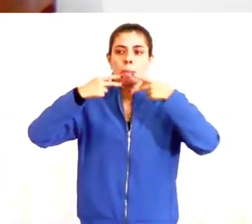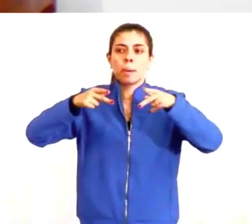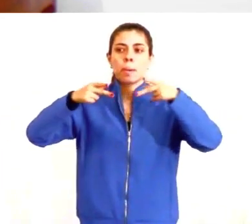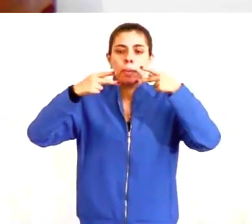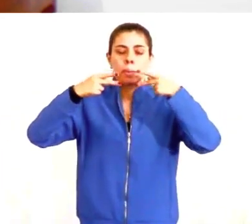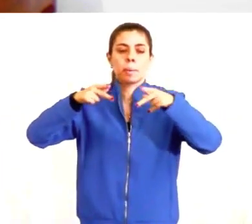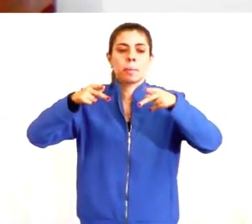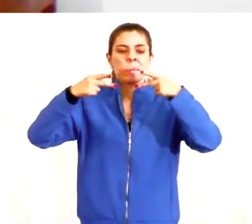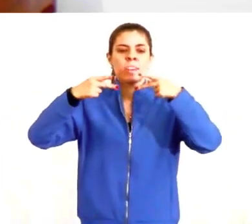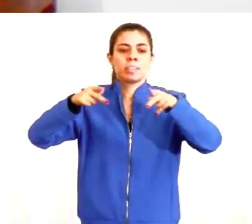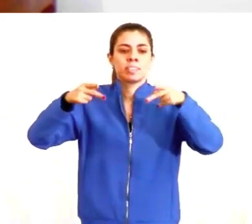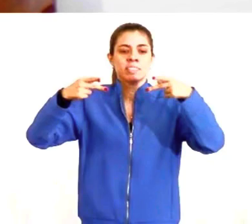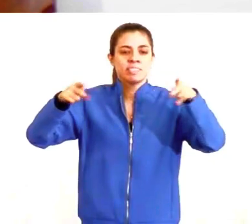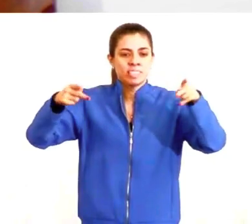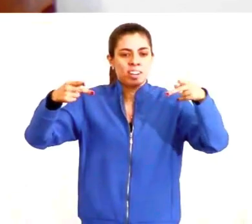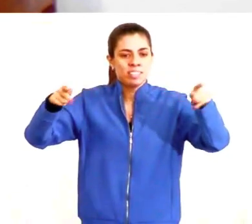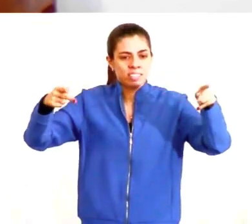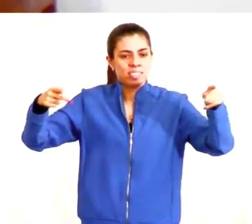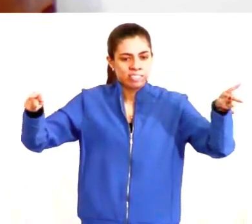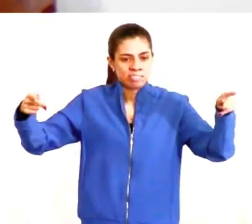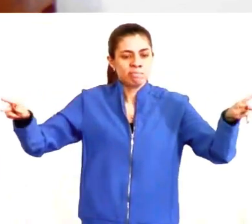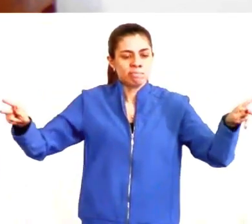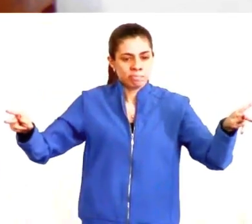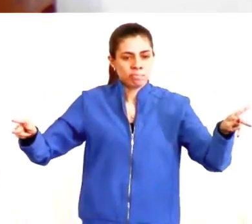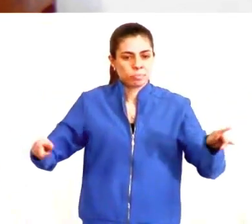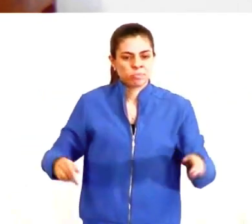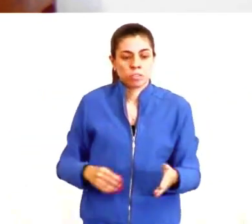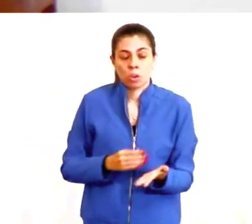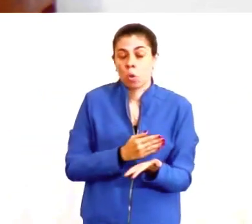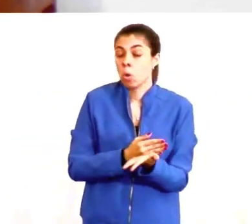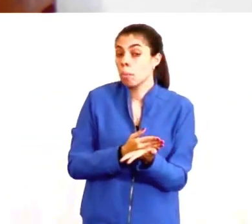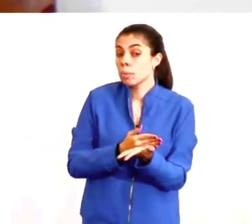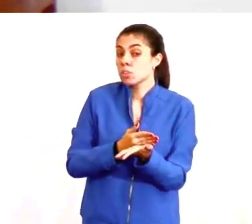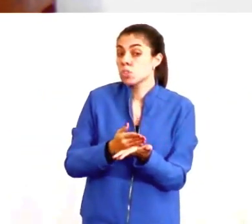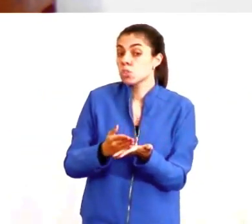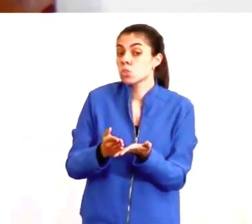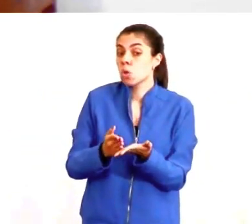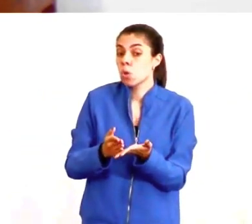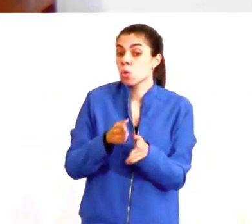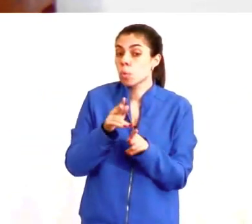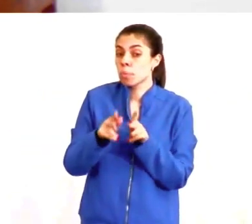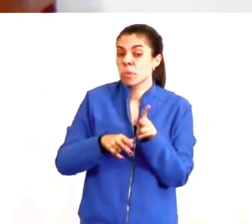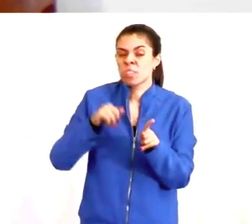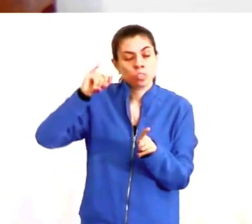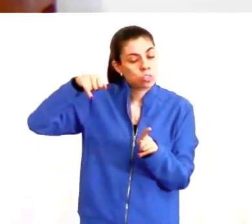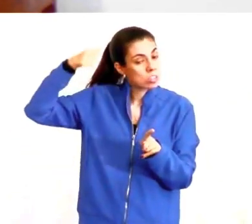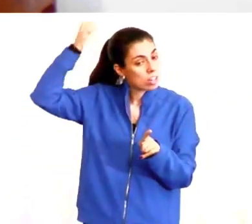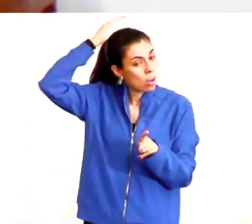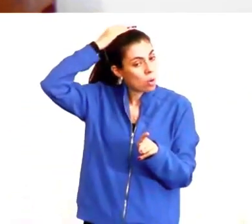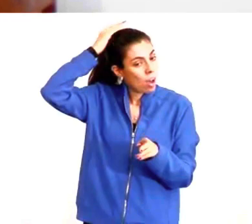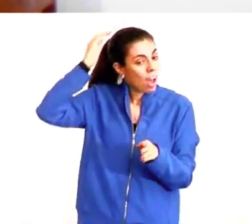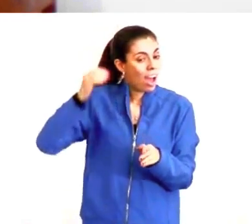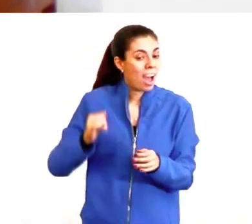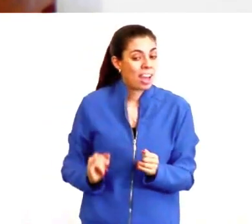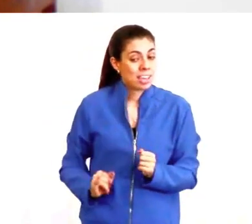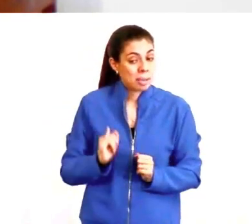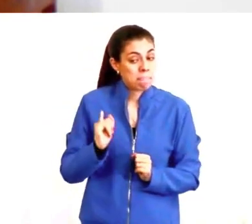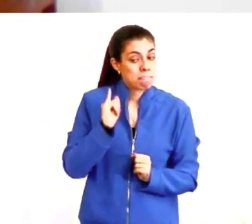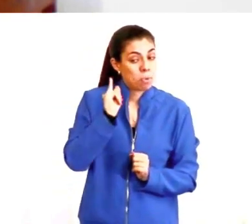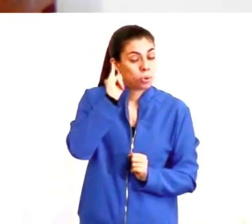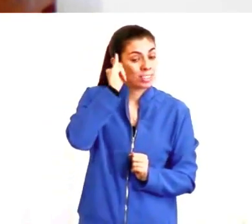liturgia sinagogal. Isso se deu nas sinagogas depois da dispersão dos judeus, e ela era o